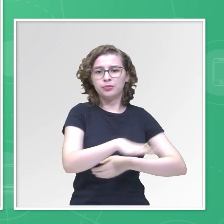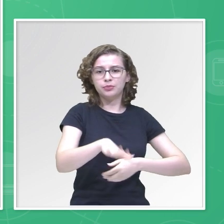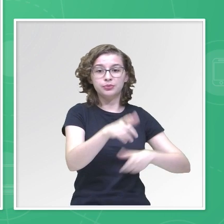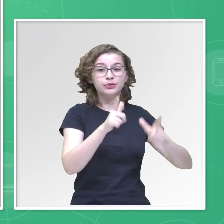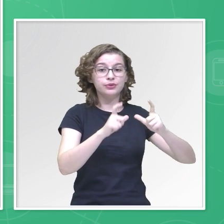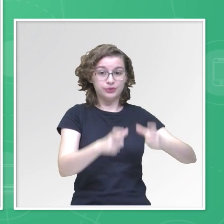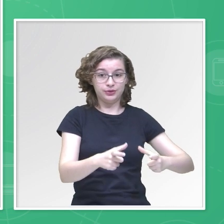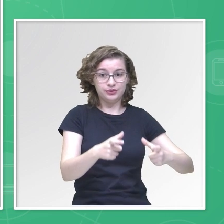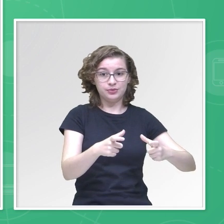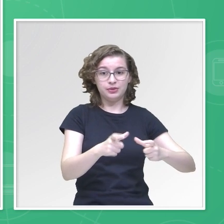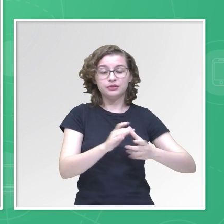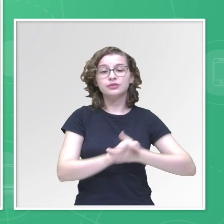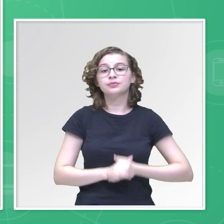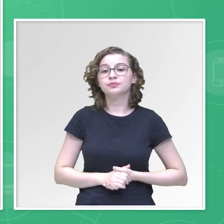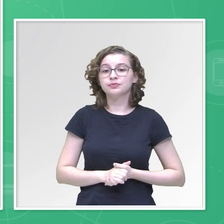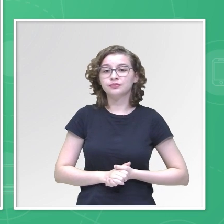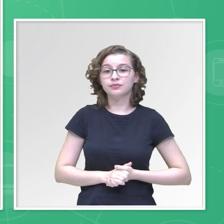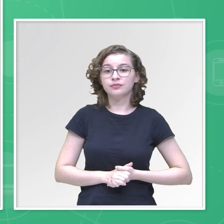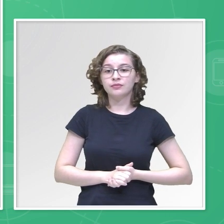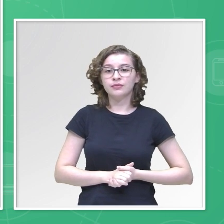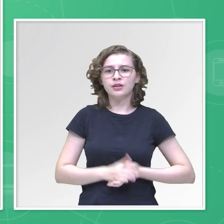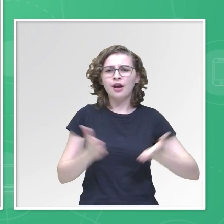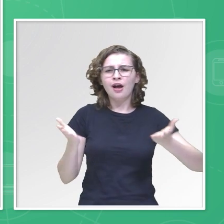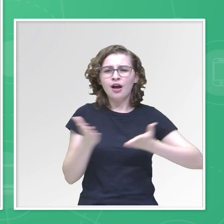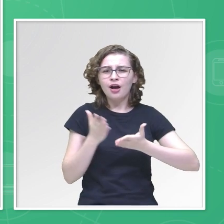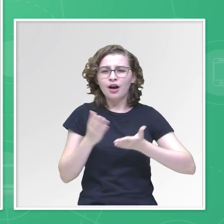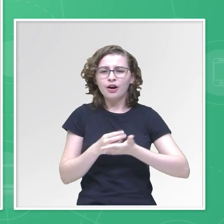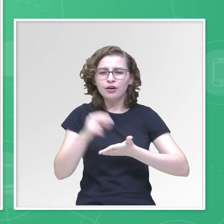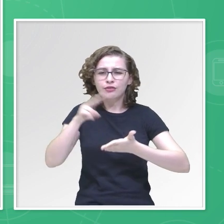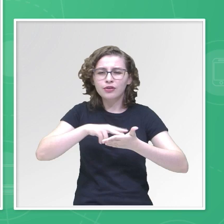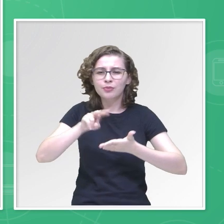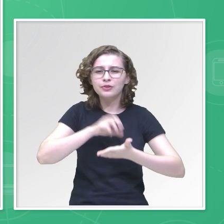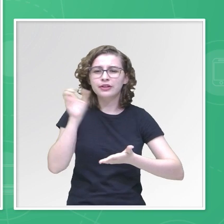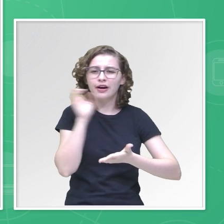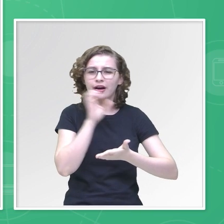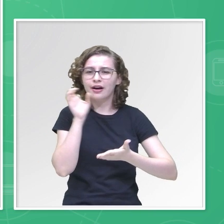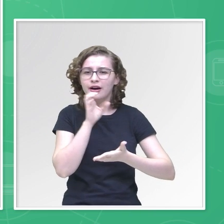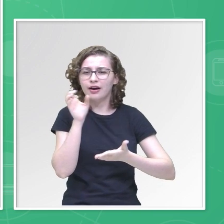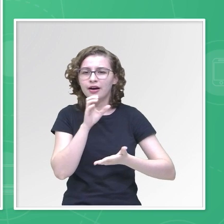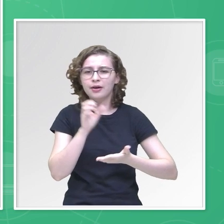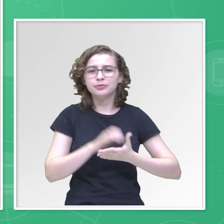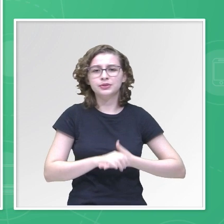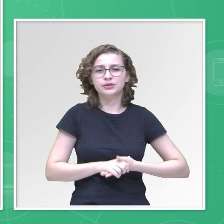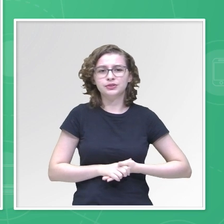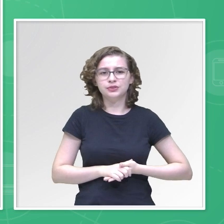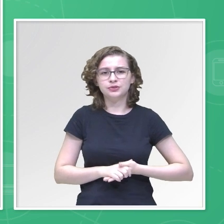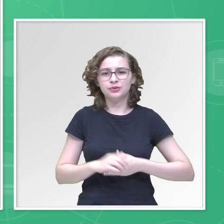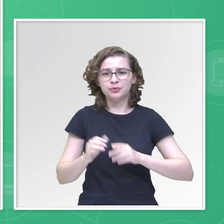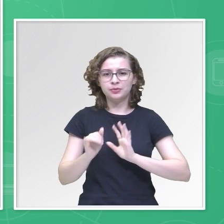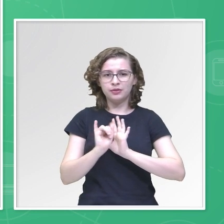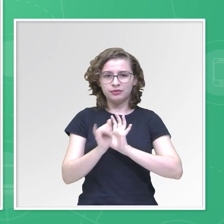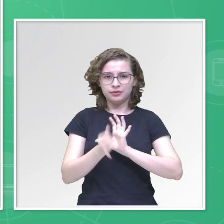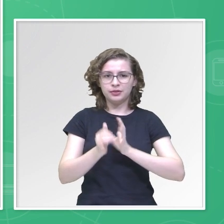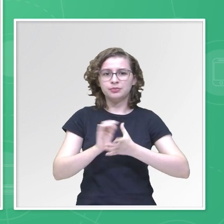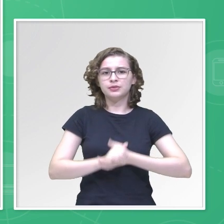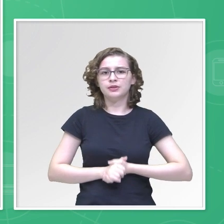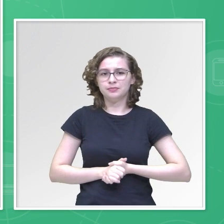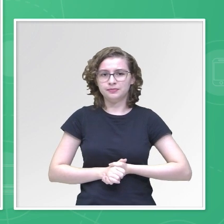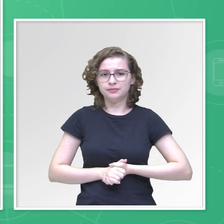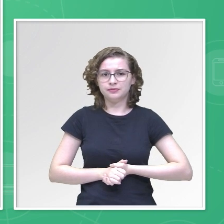querida agora então nós vamos ver rapidamente para você uma pequena fábula vamos lá